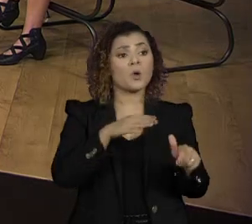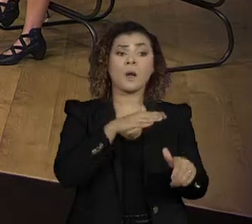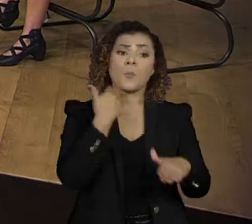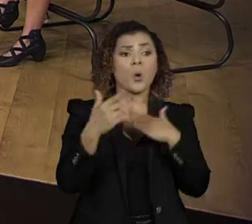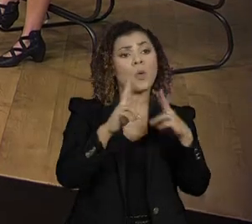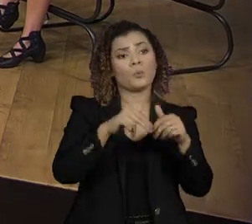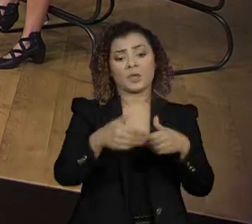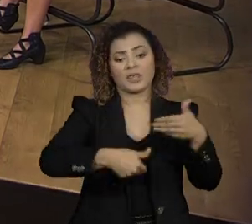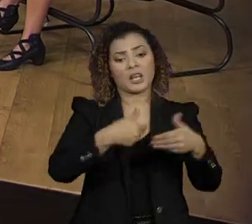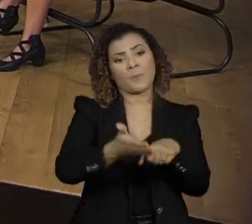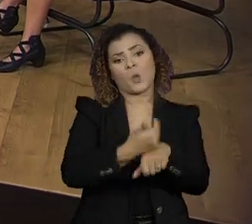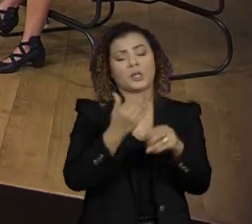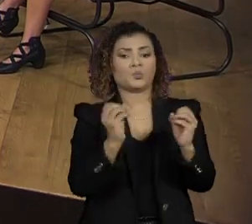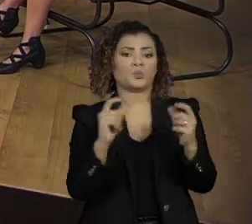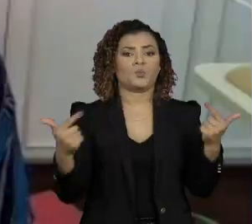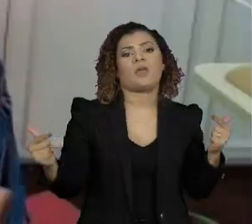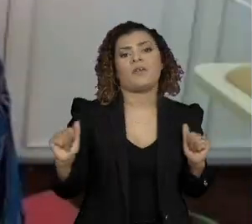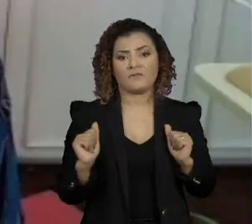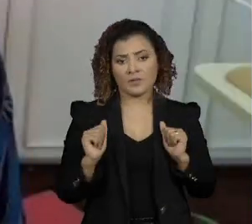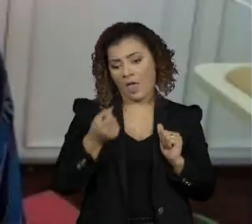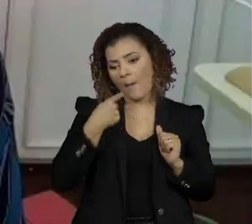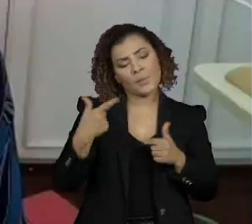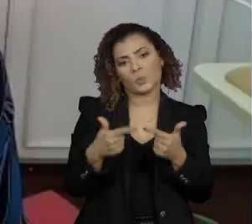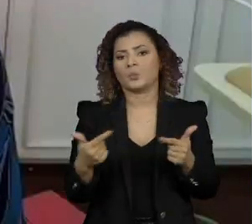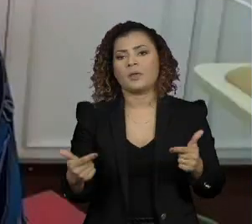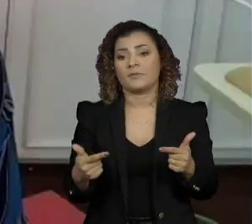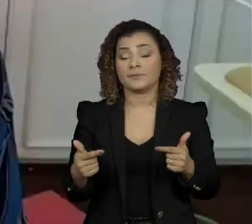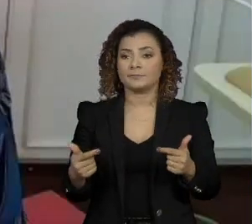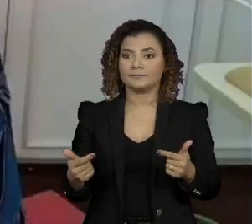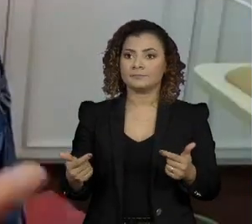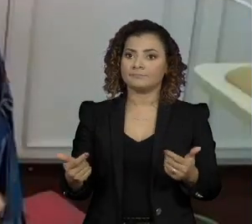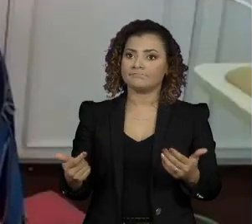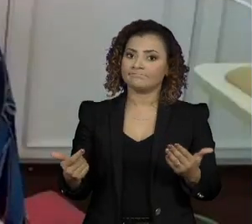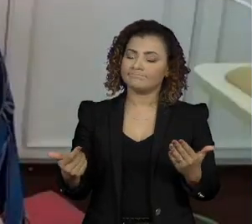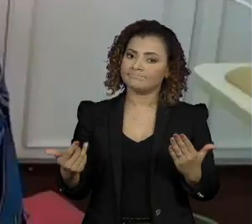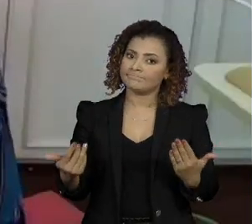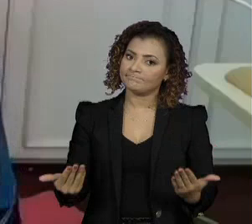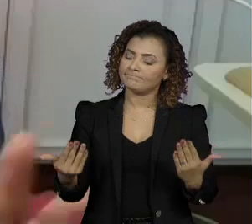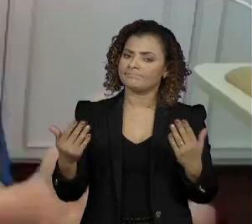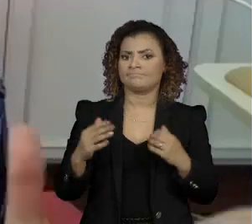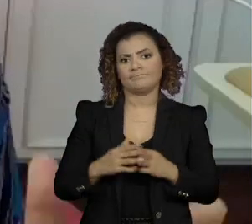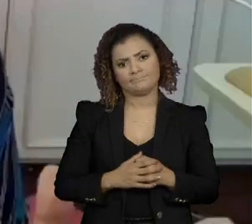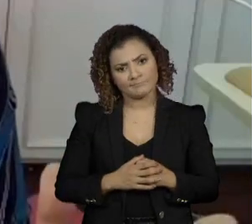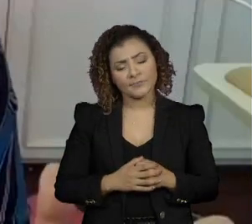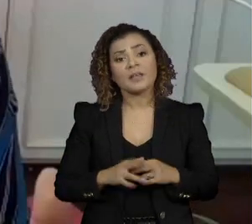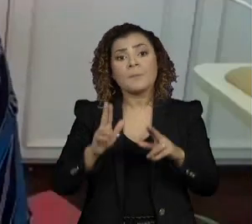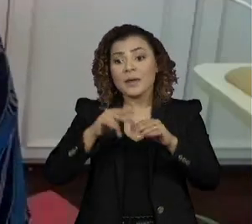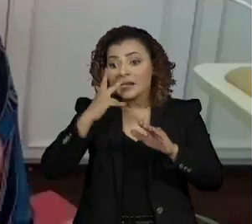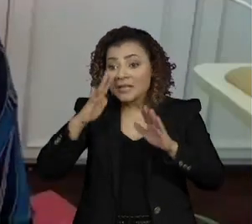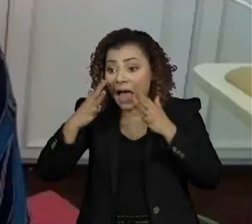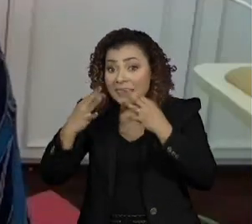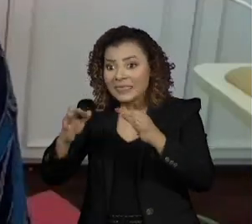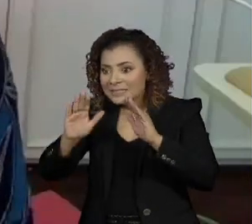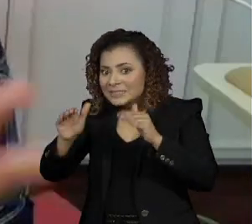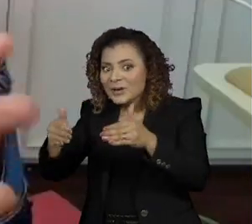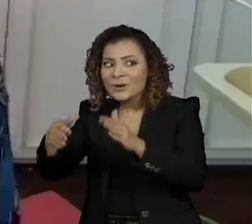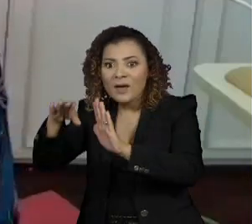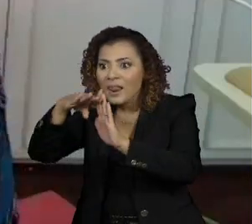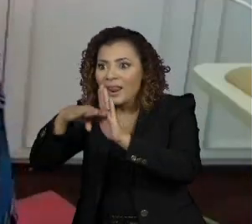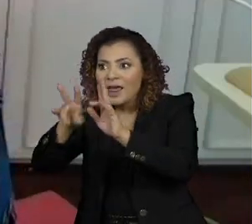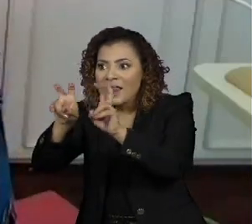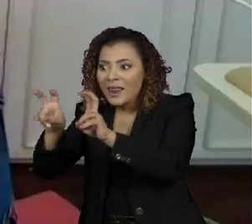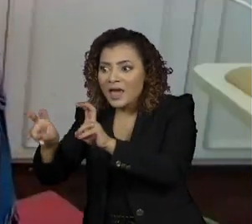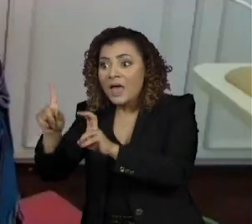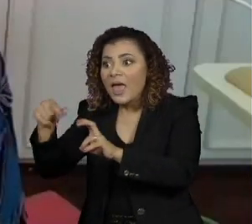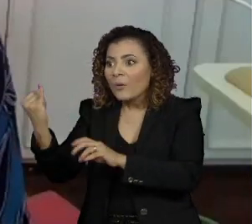usaram o tratamento antes, quando a gente vê que ele é comprovadamente ineficaz e, além de tudo, ele desvia a atenção das medidas que nós sabemos